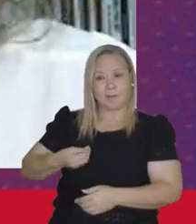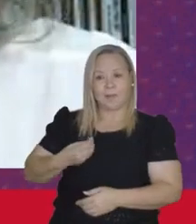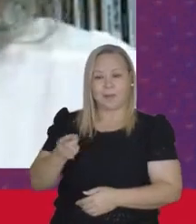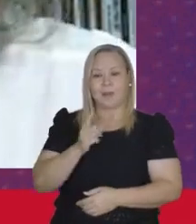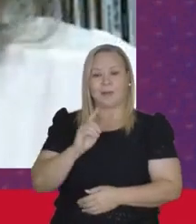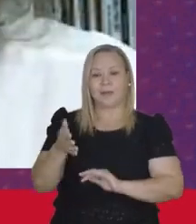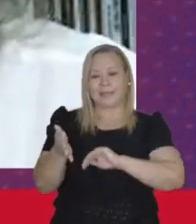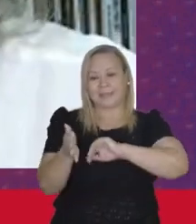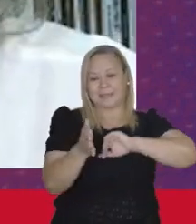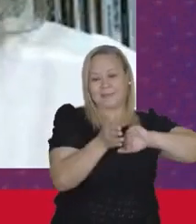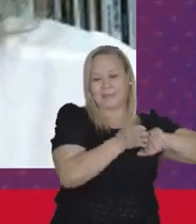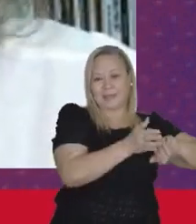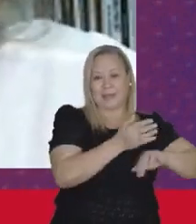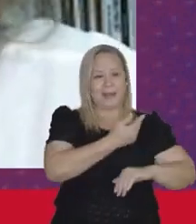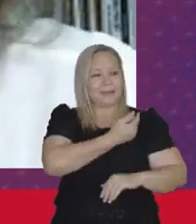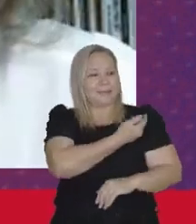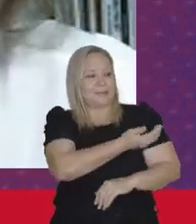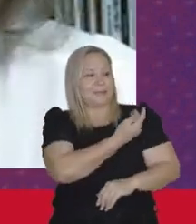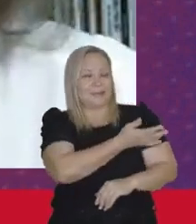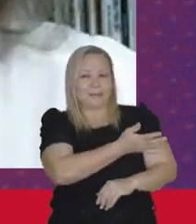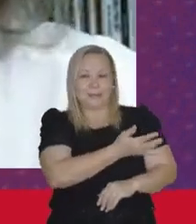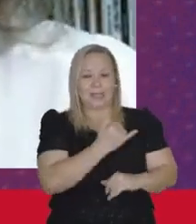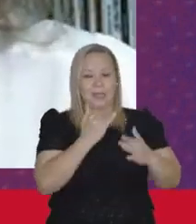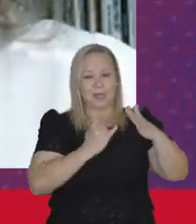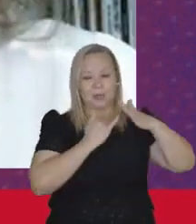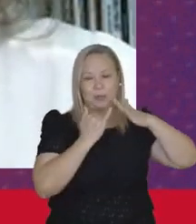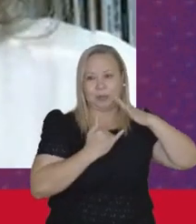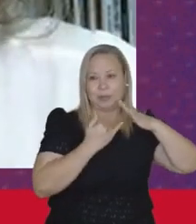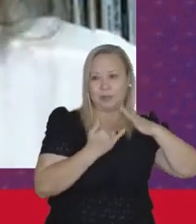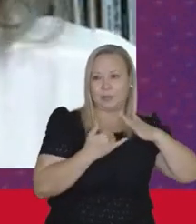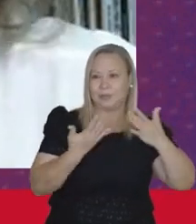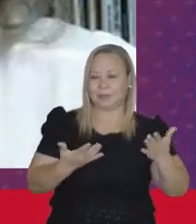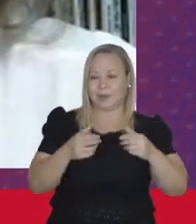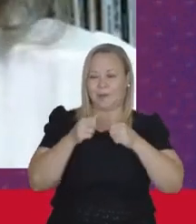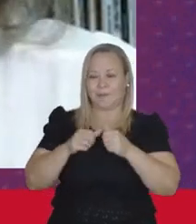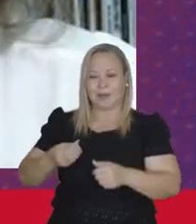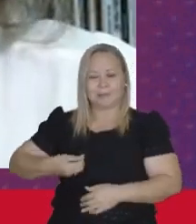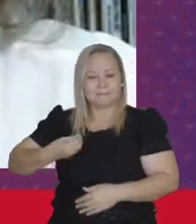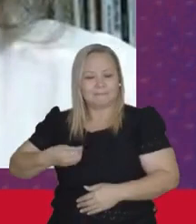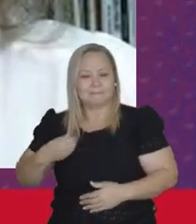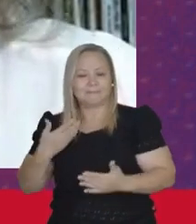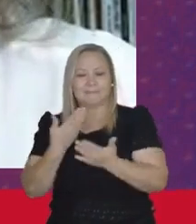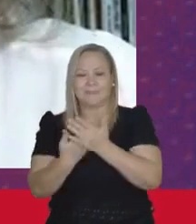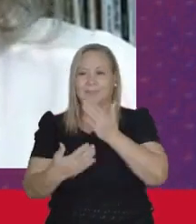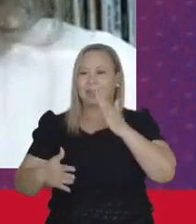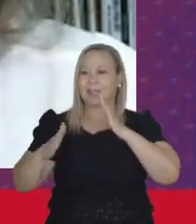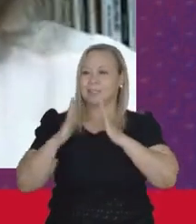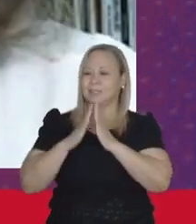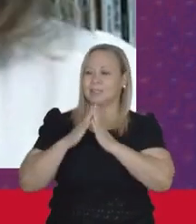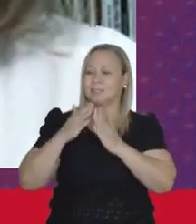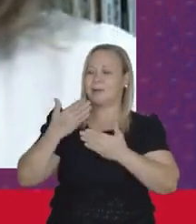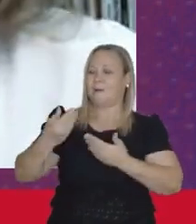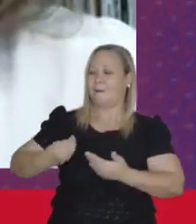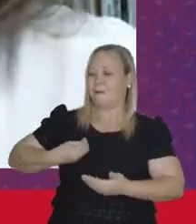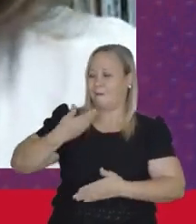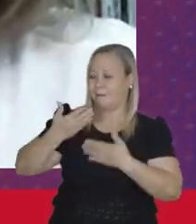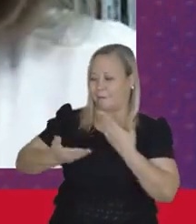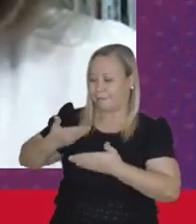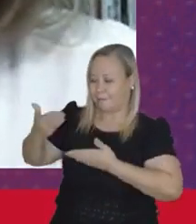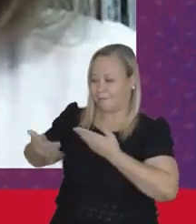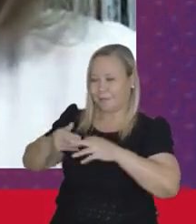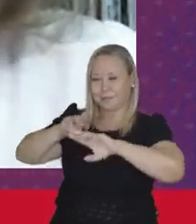estar afastada numa instituição, ela vai estar na escola, convivendo com